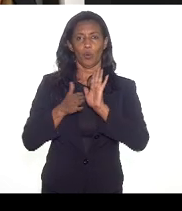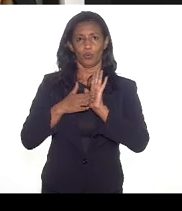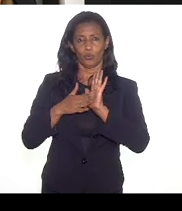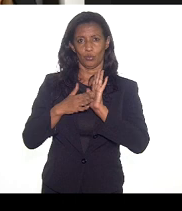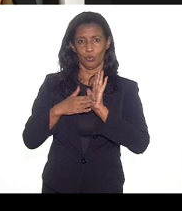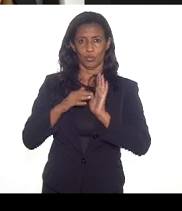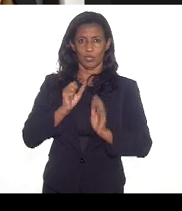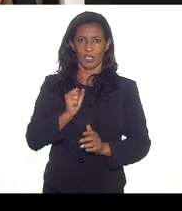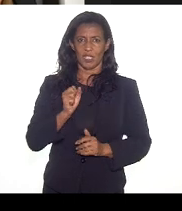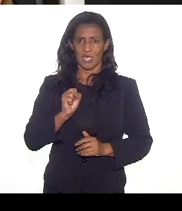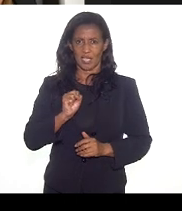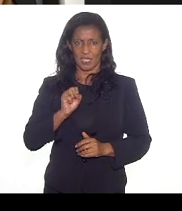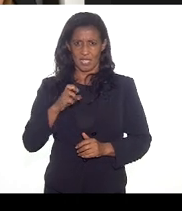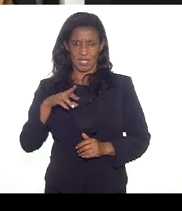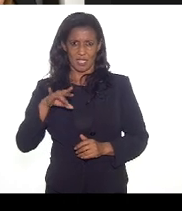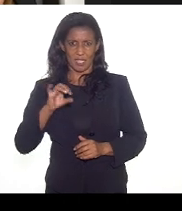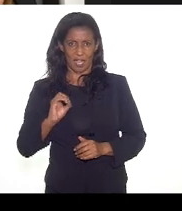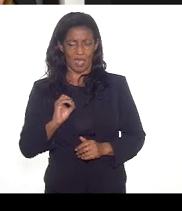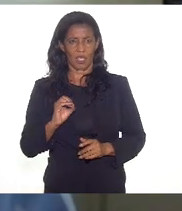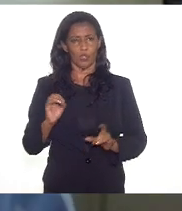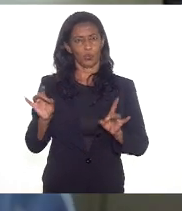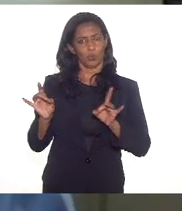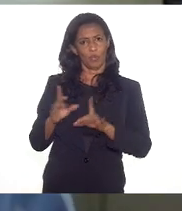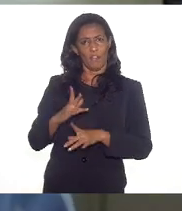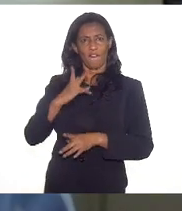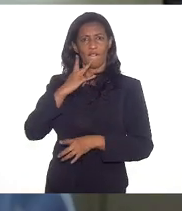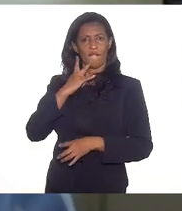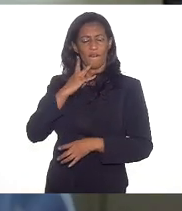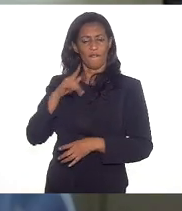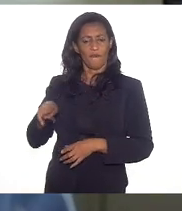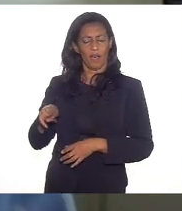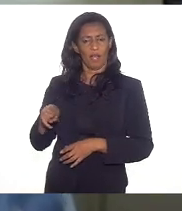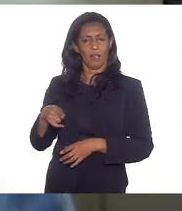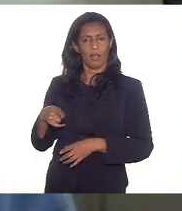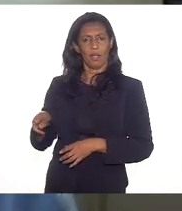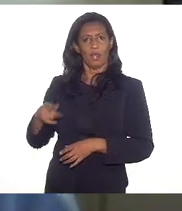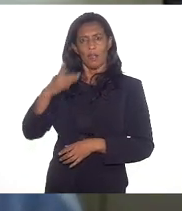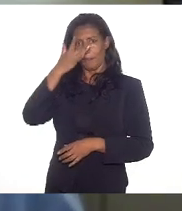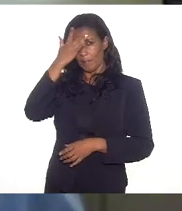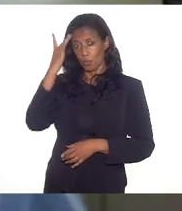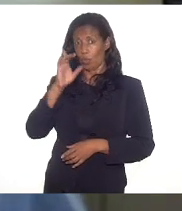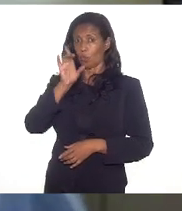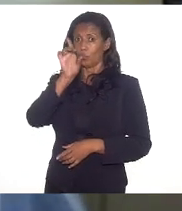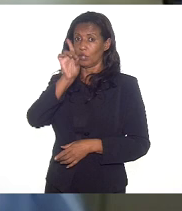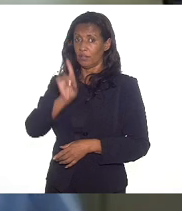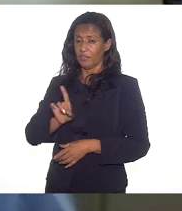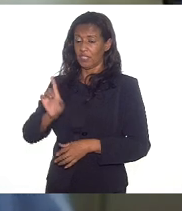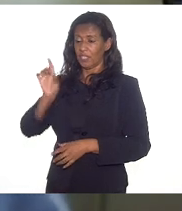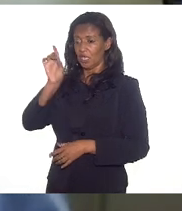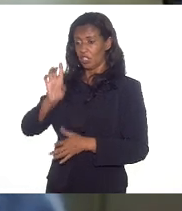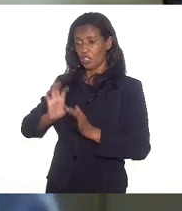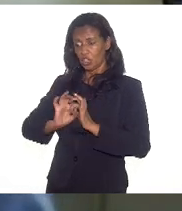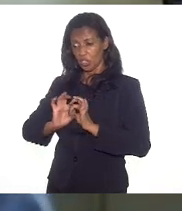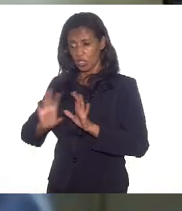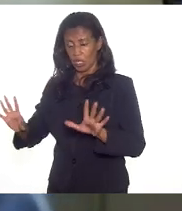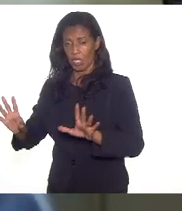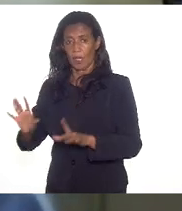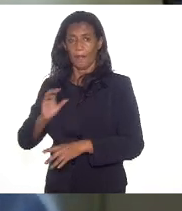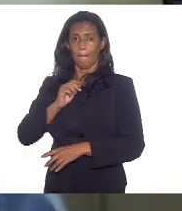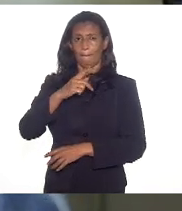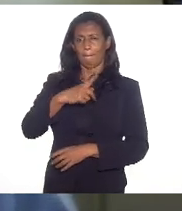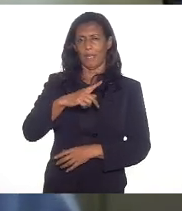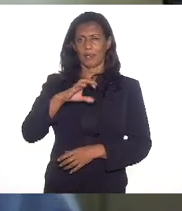deputado Sérgio Fernandes, que dispõe sobre a prioridade no atendimento das pessoas com deficiência,